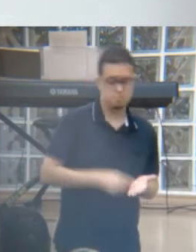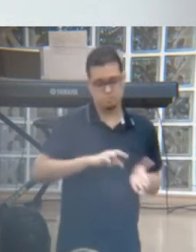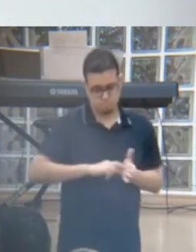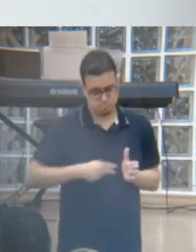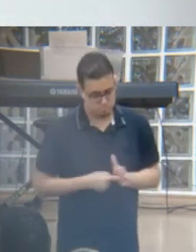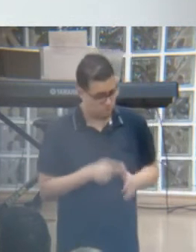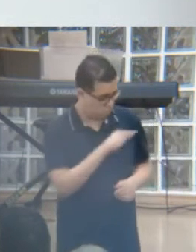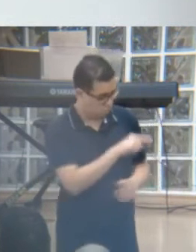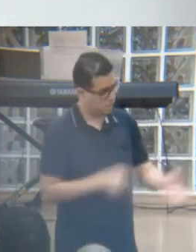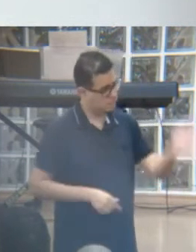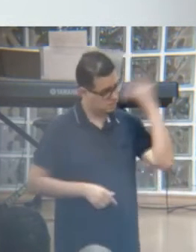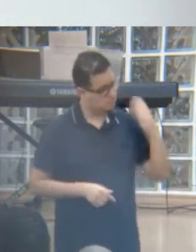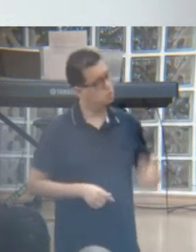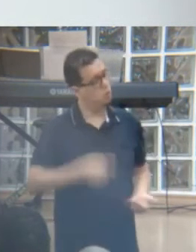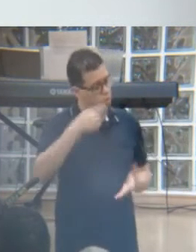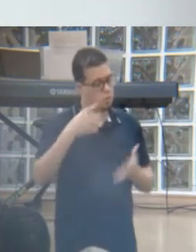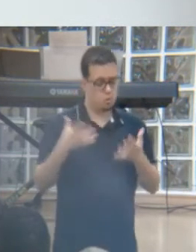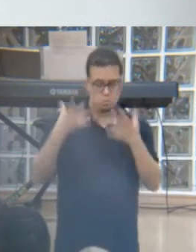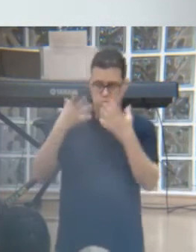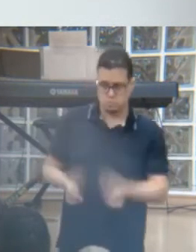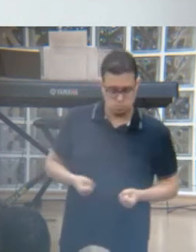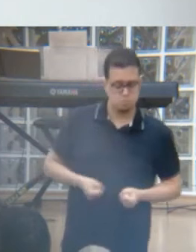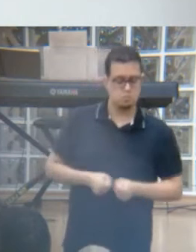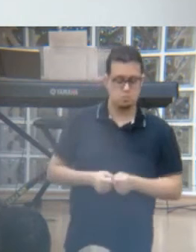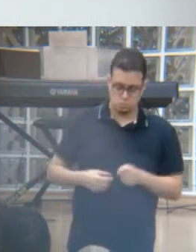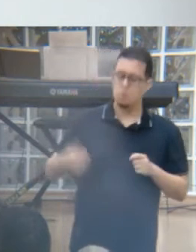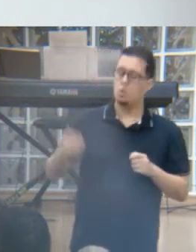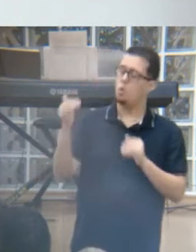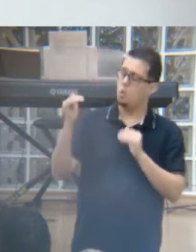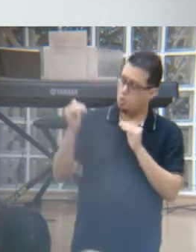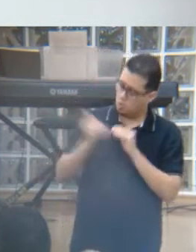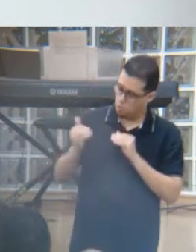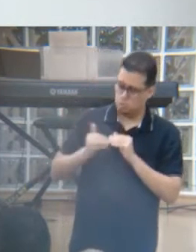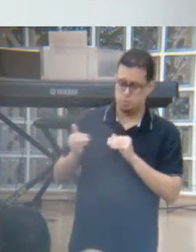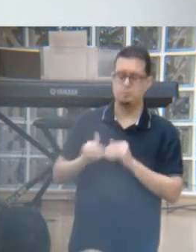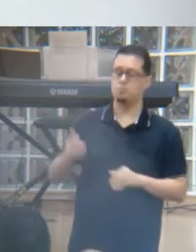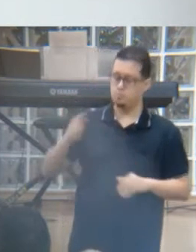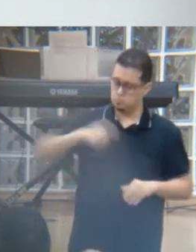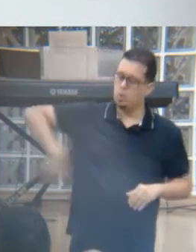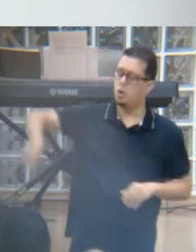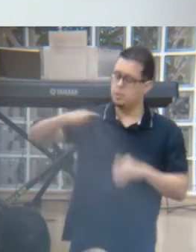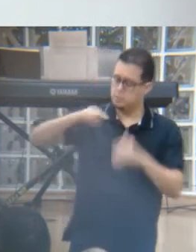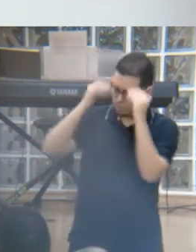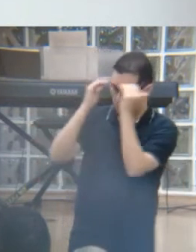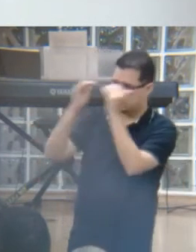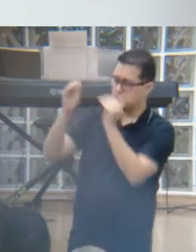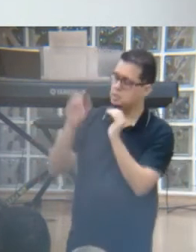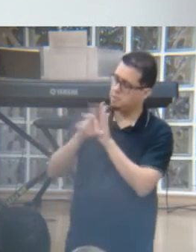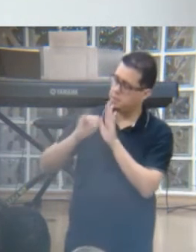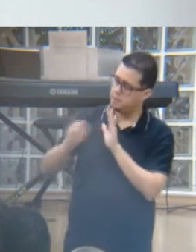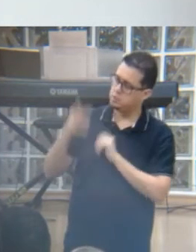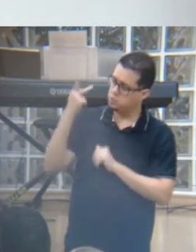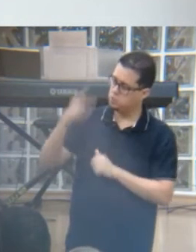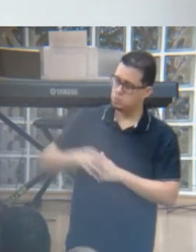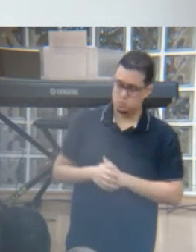disseram que seria o povo de Deus para obedecê-lo e cumprir a sua palavra e a sua lei. Tão